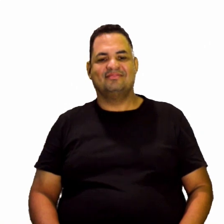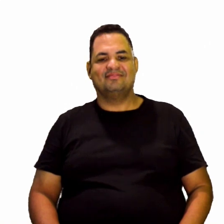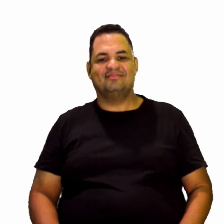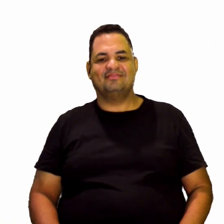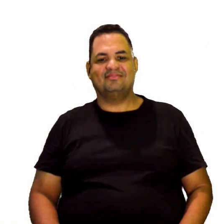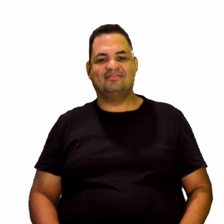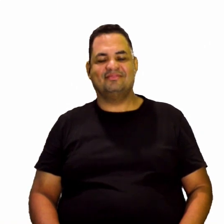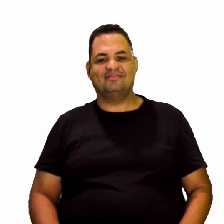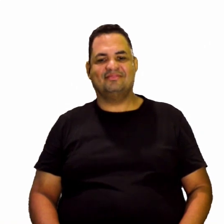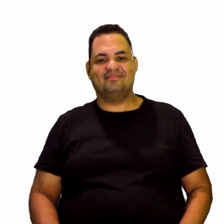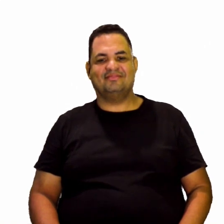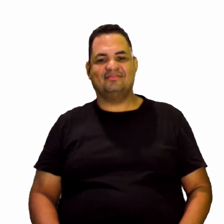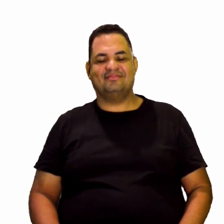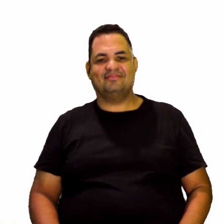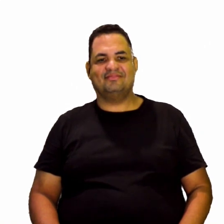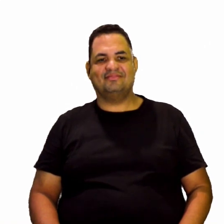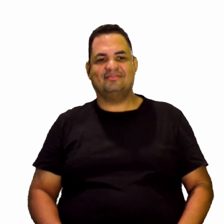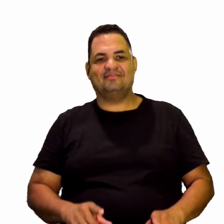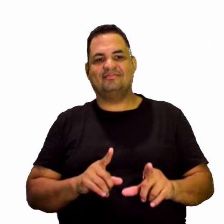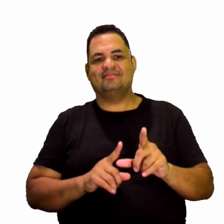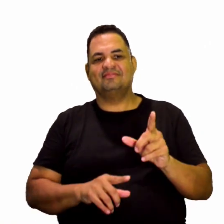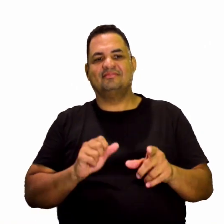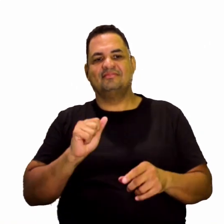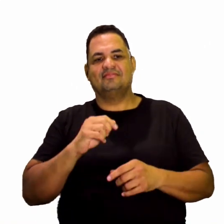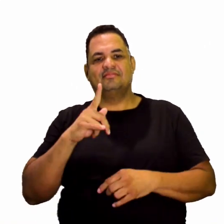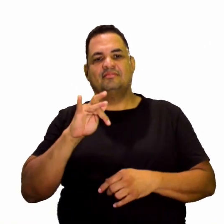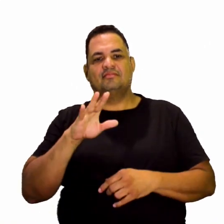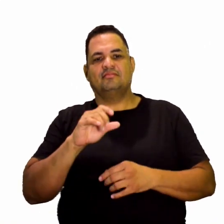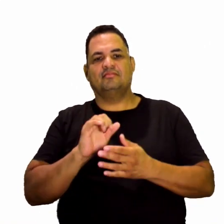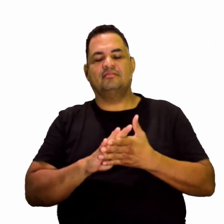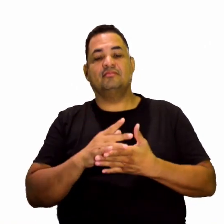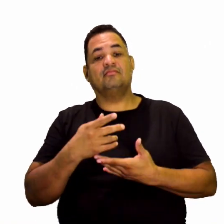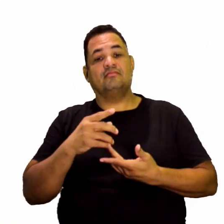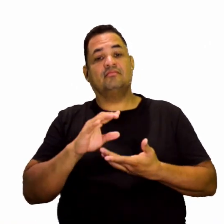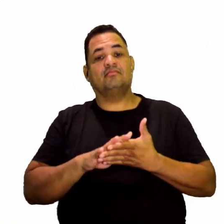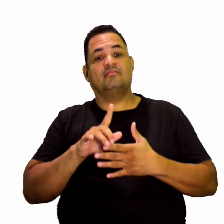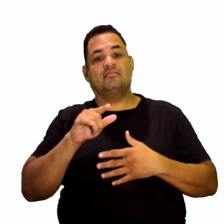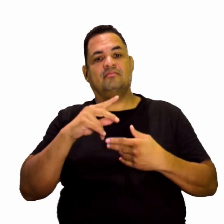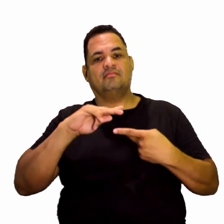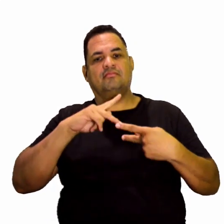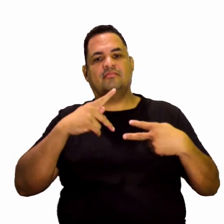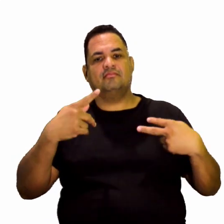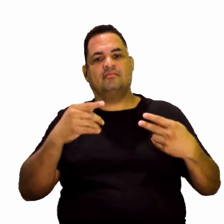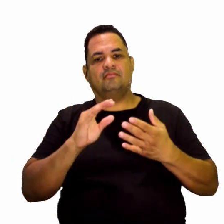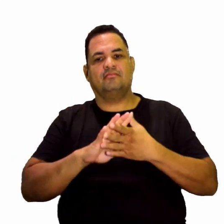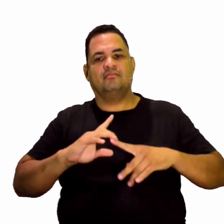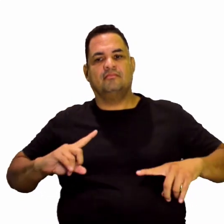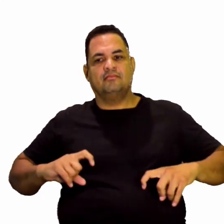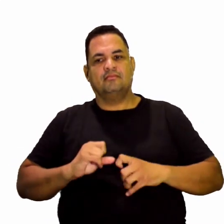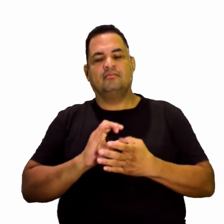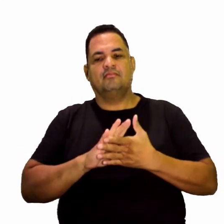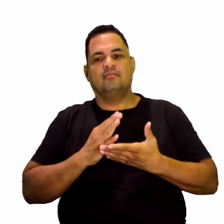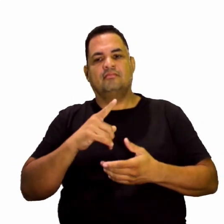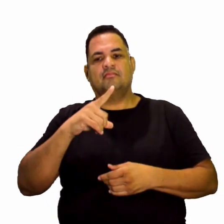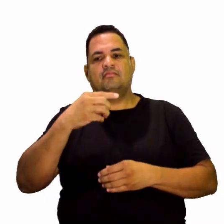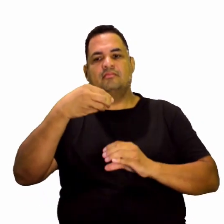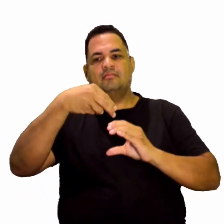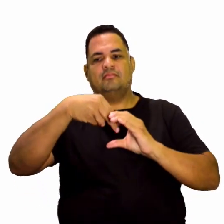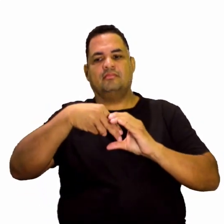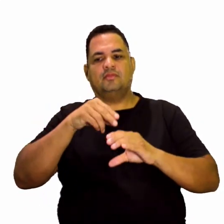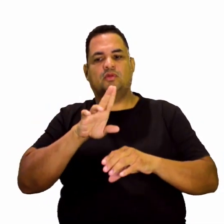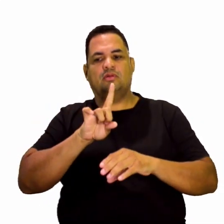professor tá lendo as alternativas aí para você. Então, letra A. Os plasmídeos são DNA bacteriano localizados